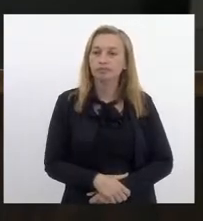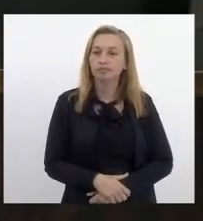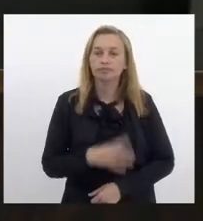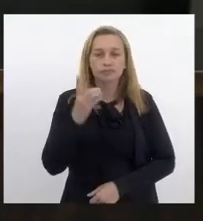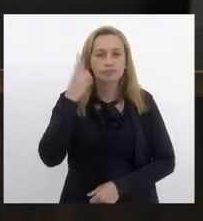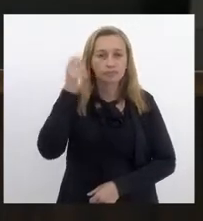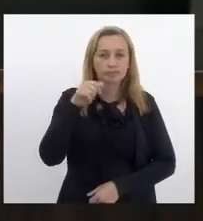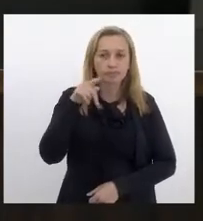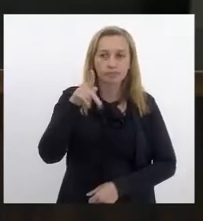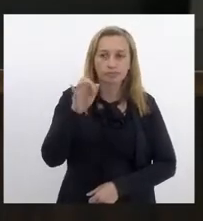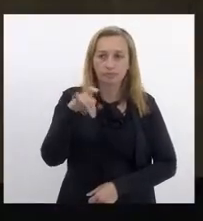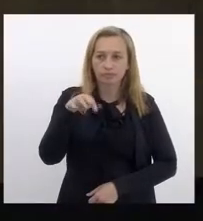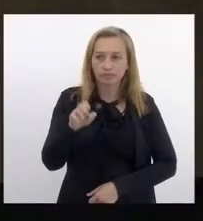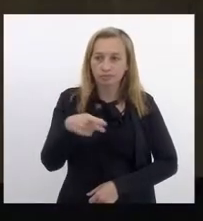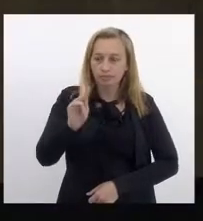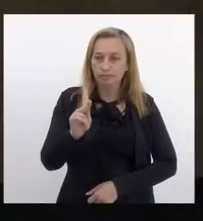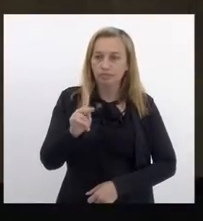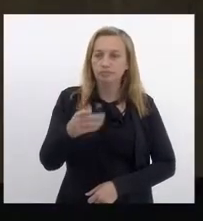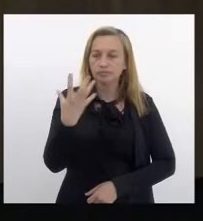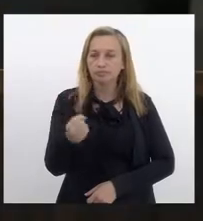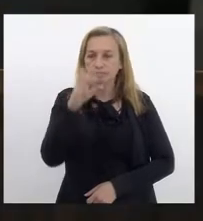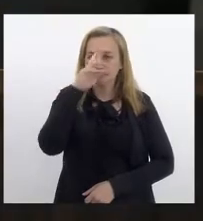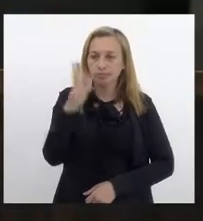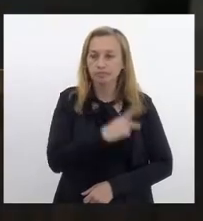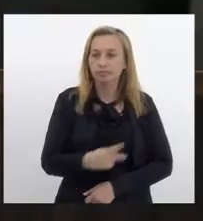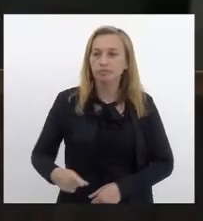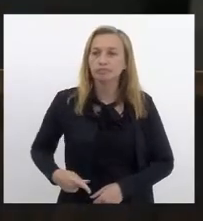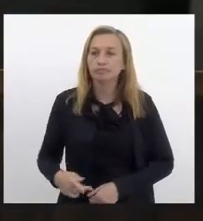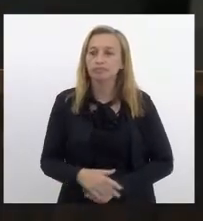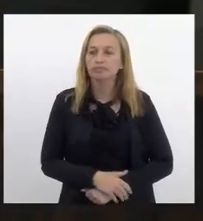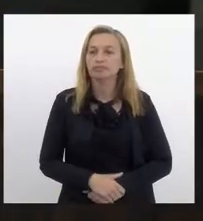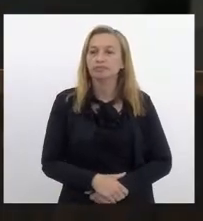Deputado Alexandre Knoploch. Favorável, presidente.